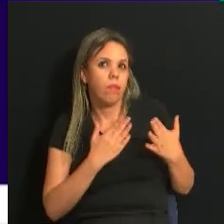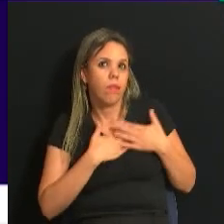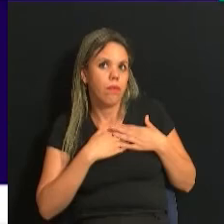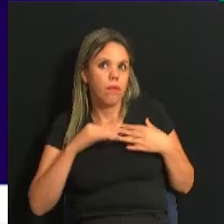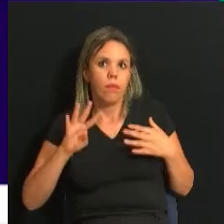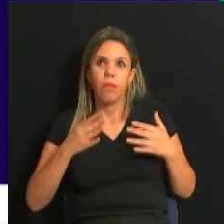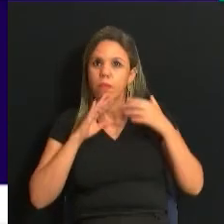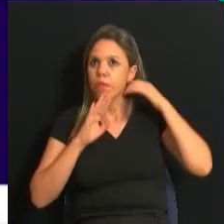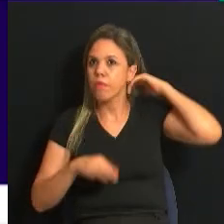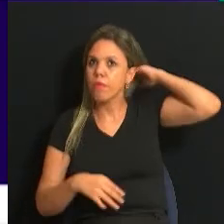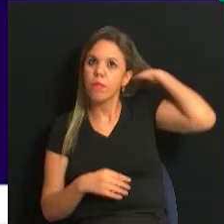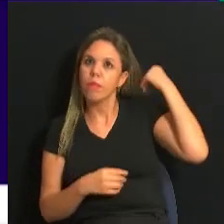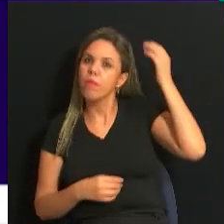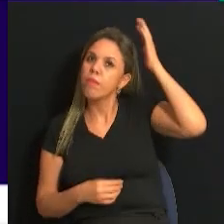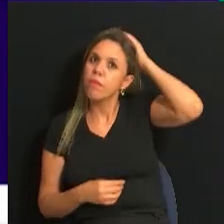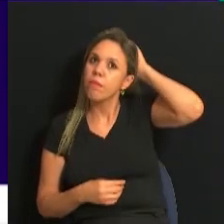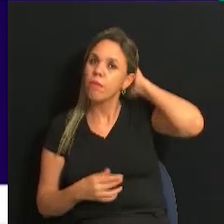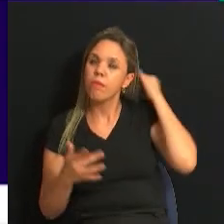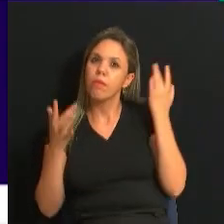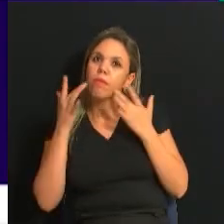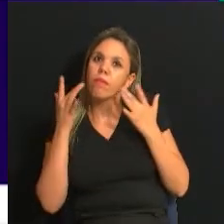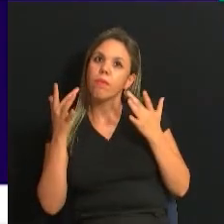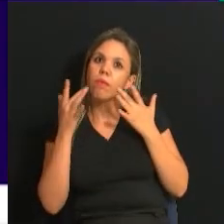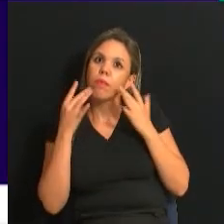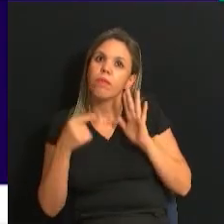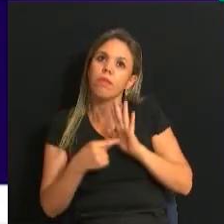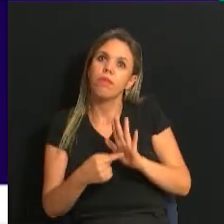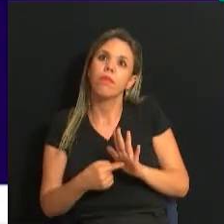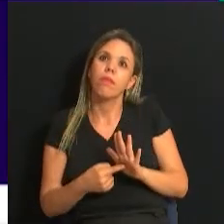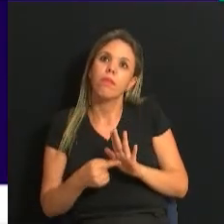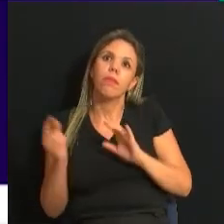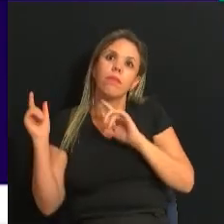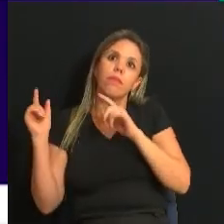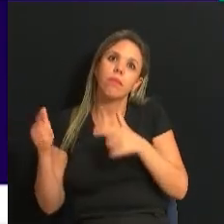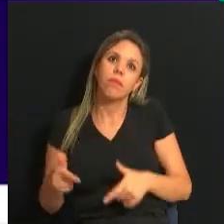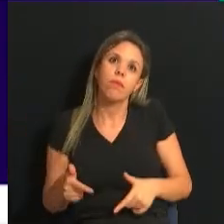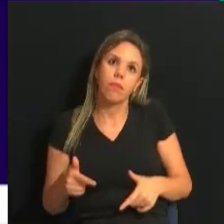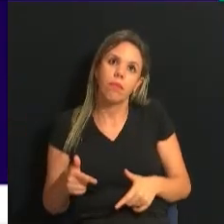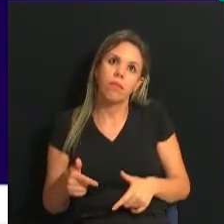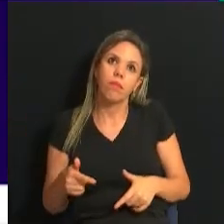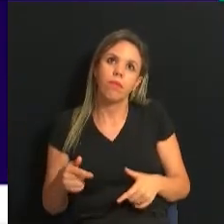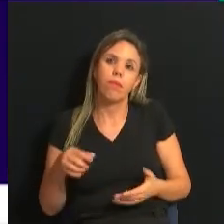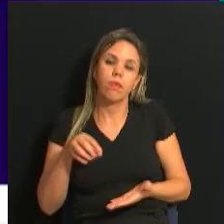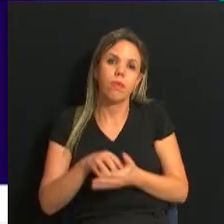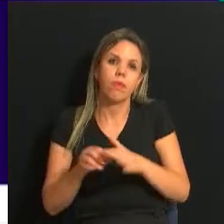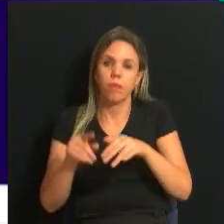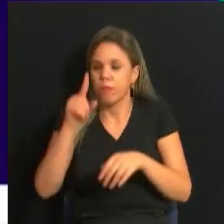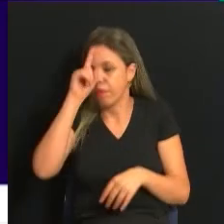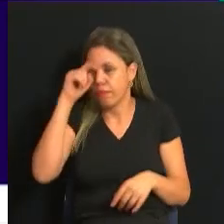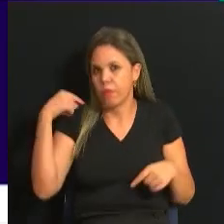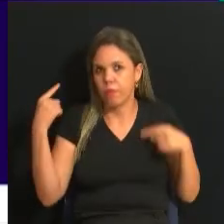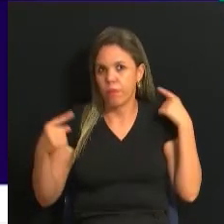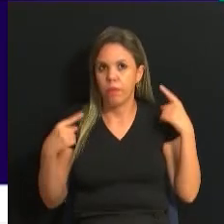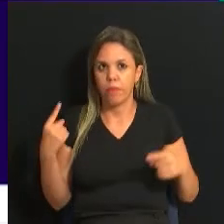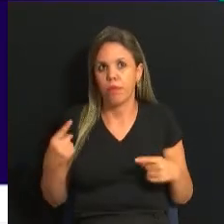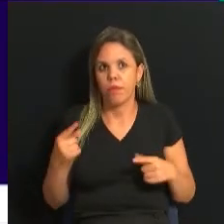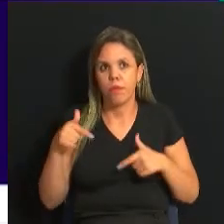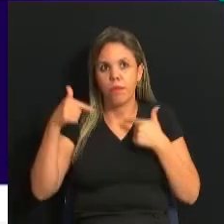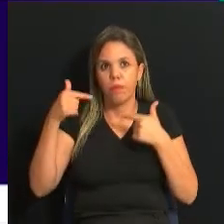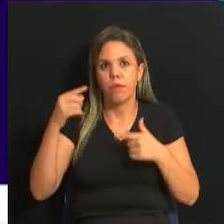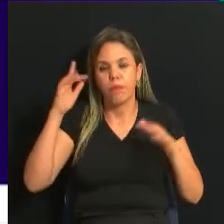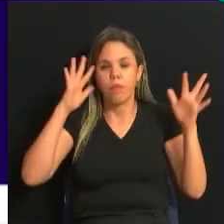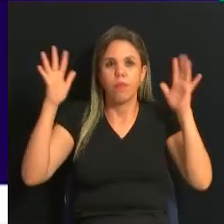da tarde. O espetáculo apresenta o clássico em um hospício, onde o personagem vive em um mundo